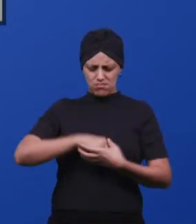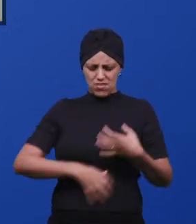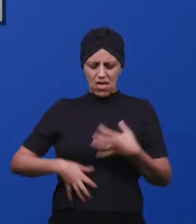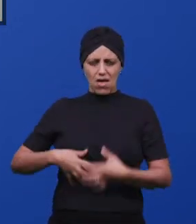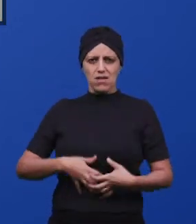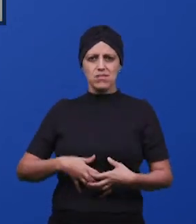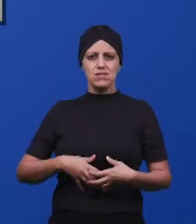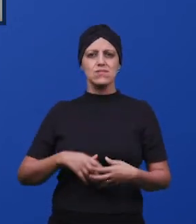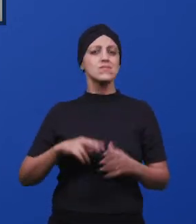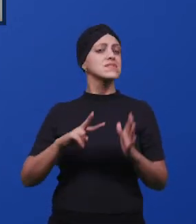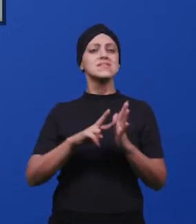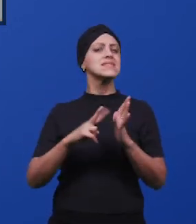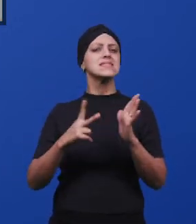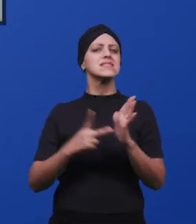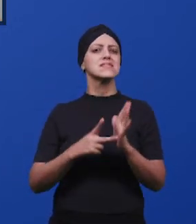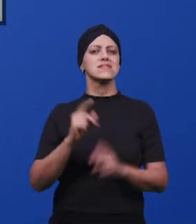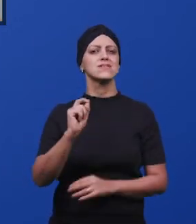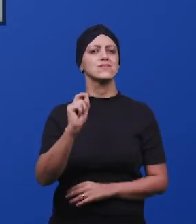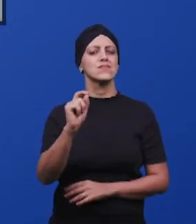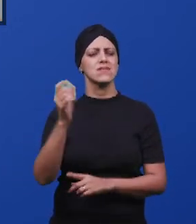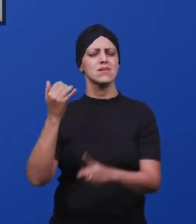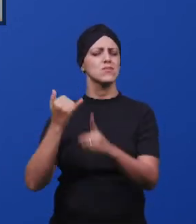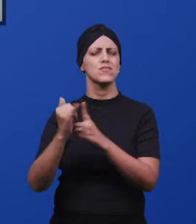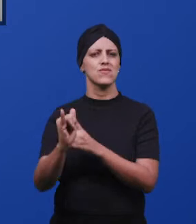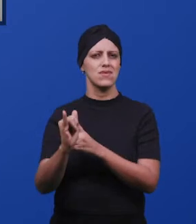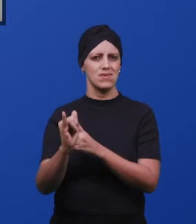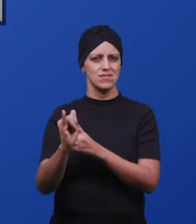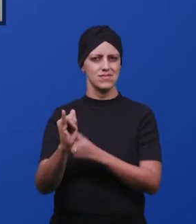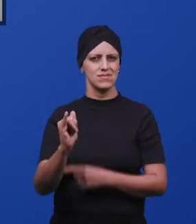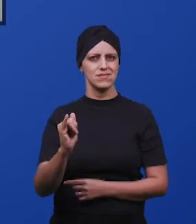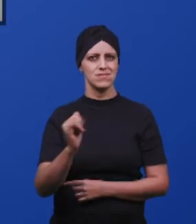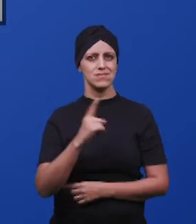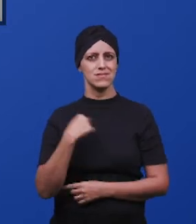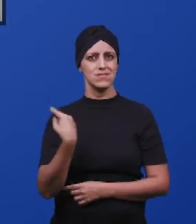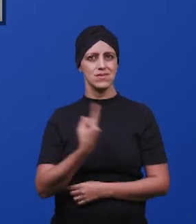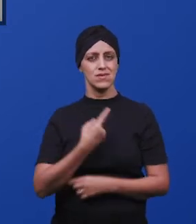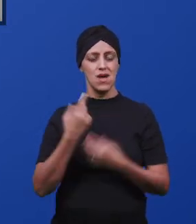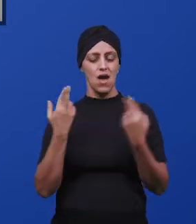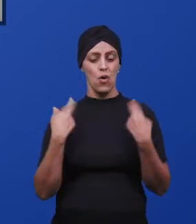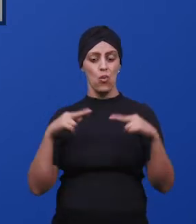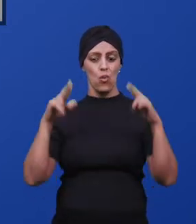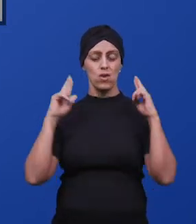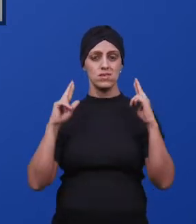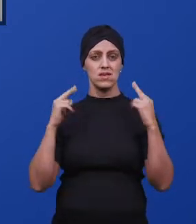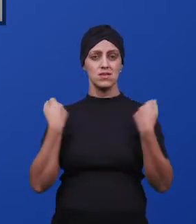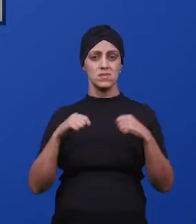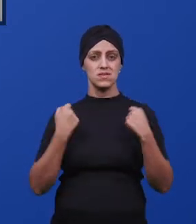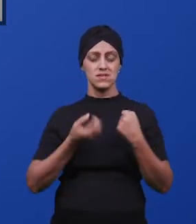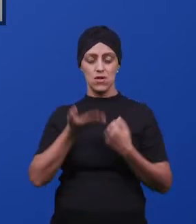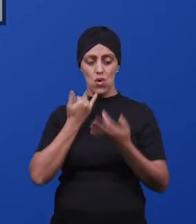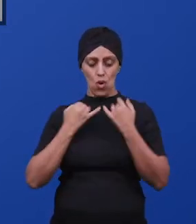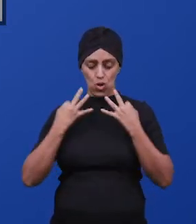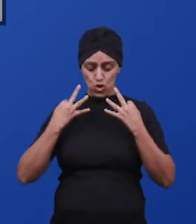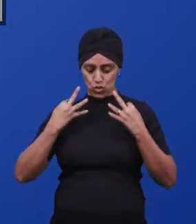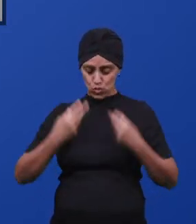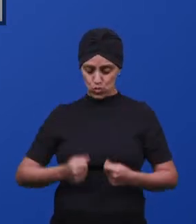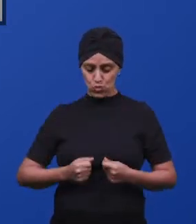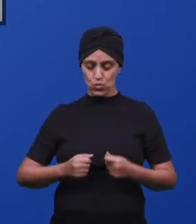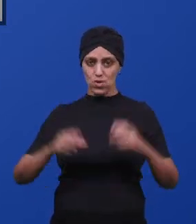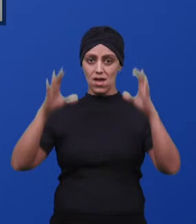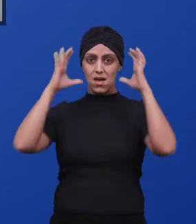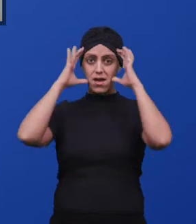e fressura, aponta profeticamente para alimentar do cordeiro por